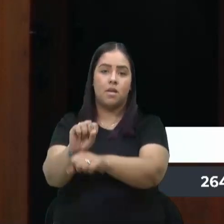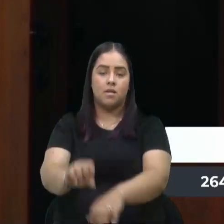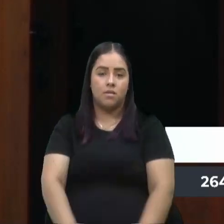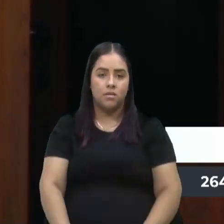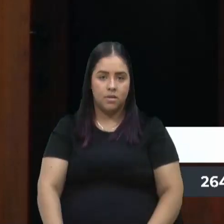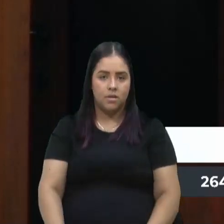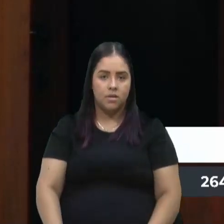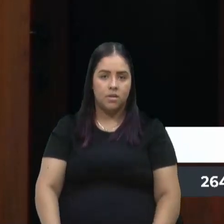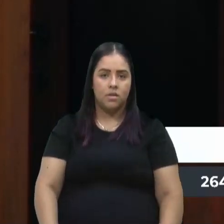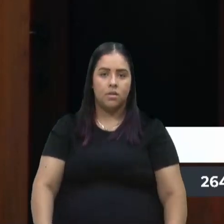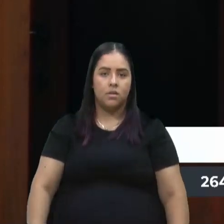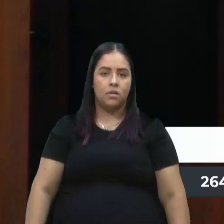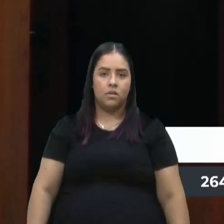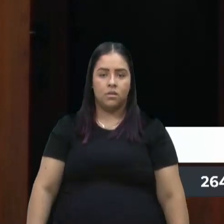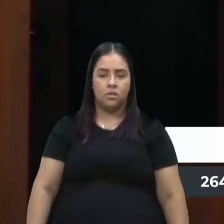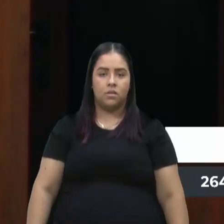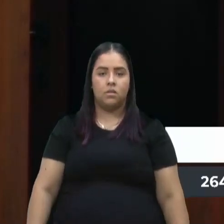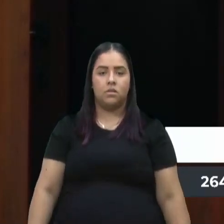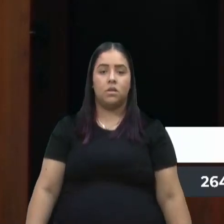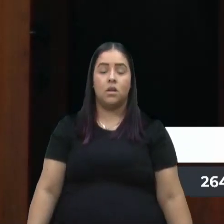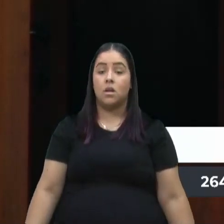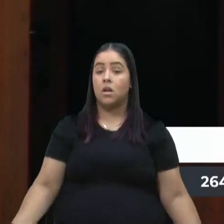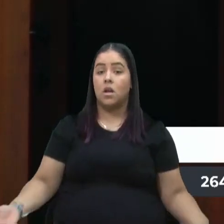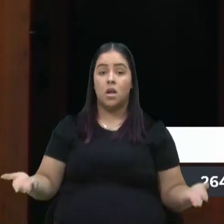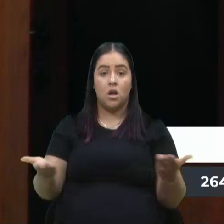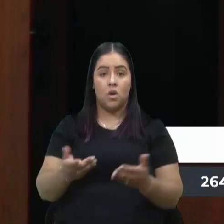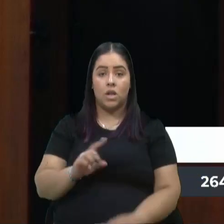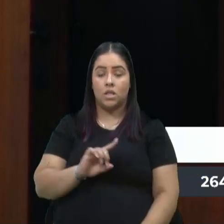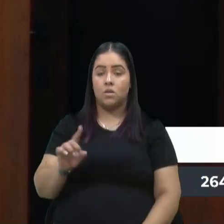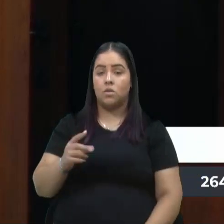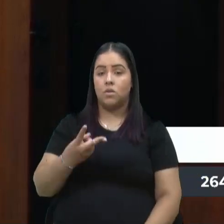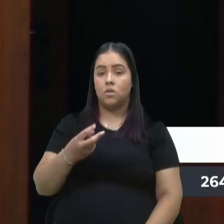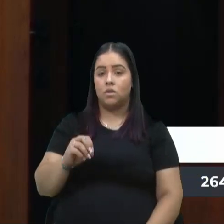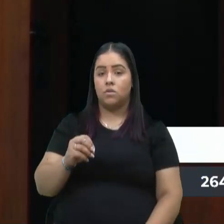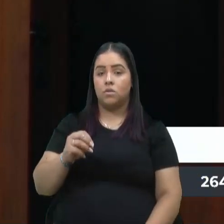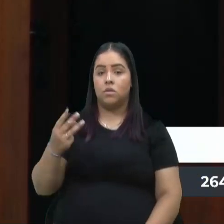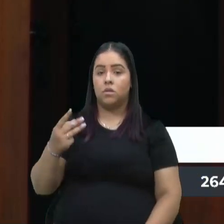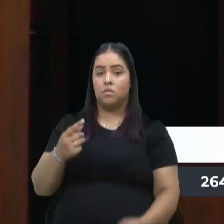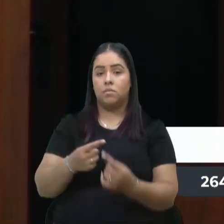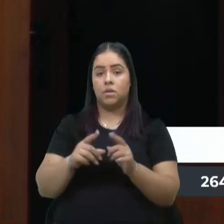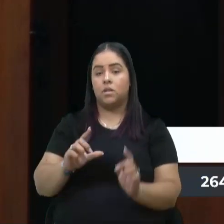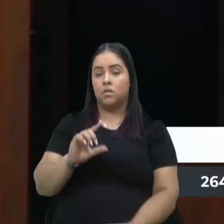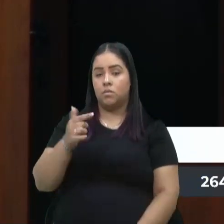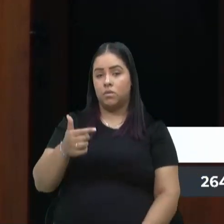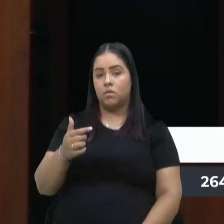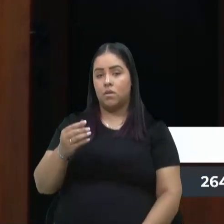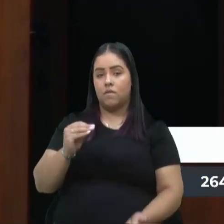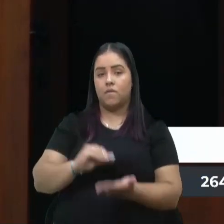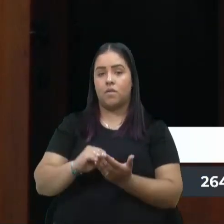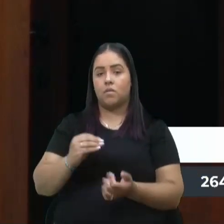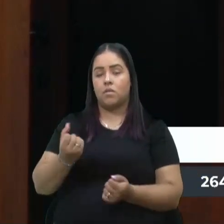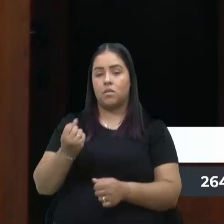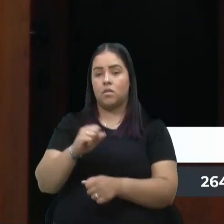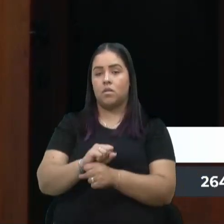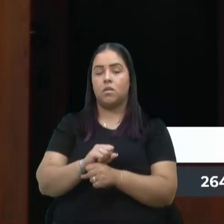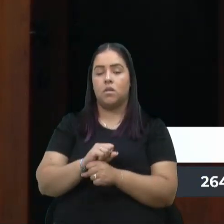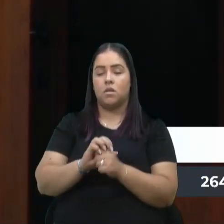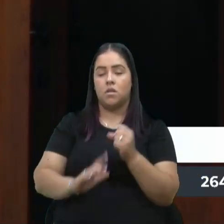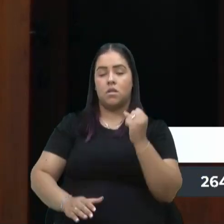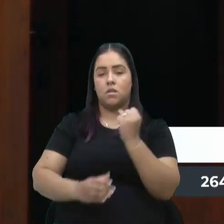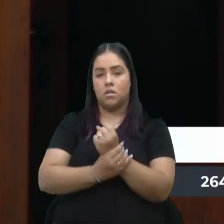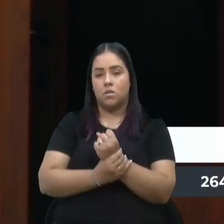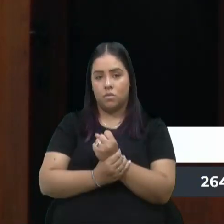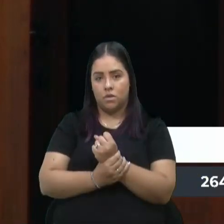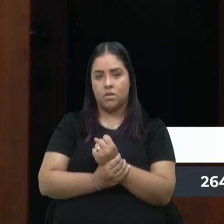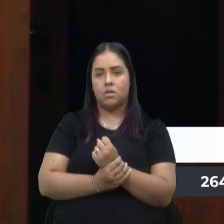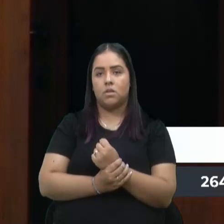Então, agora não, senhores colegas, agora não, 2013. Mas logo, logo, com essa insegurança jurídica, e é do órgão do